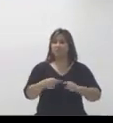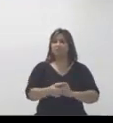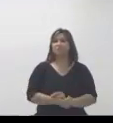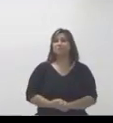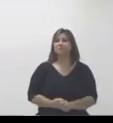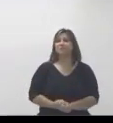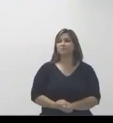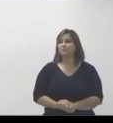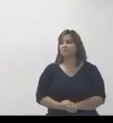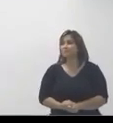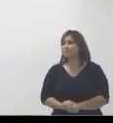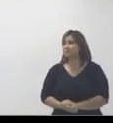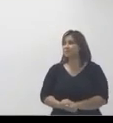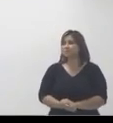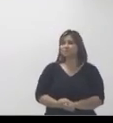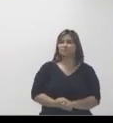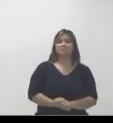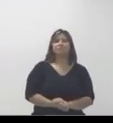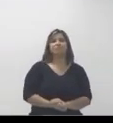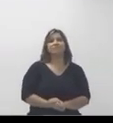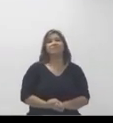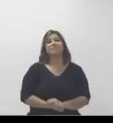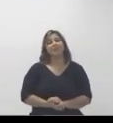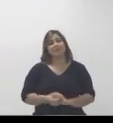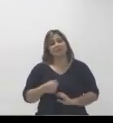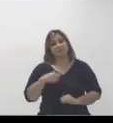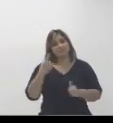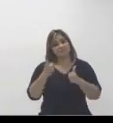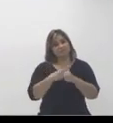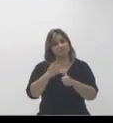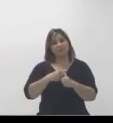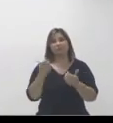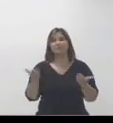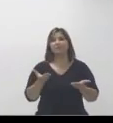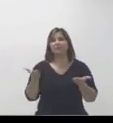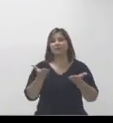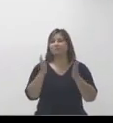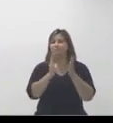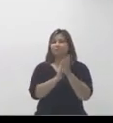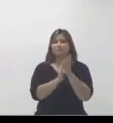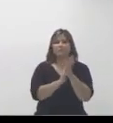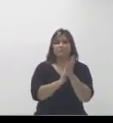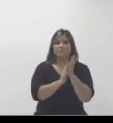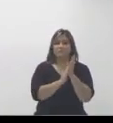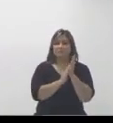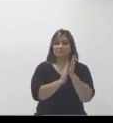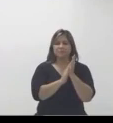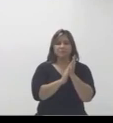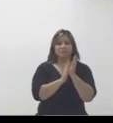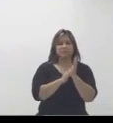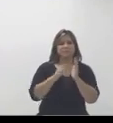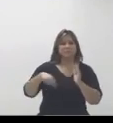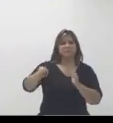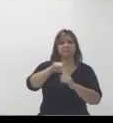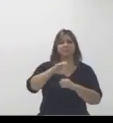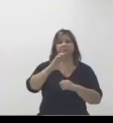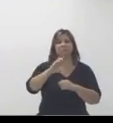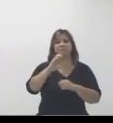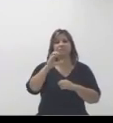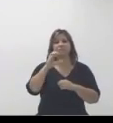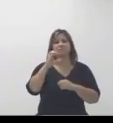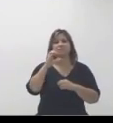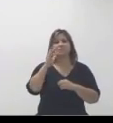bom é eu queria parabenizar é muito o conselho federal de psicologia por essa iniciativa